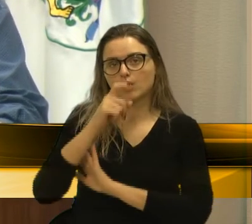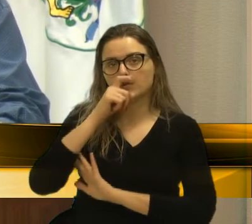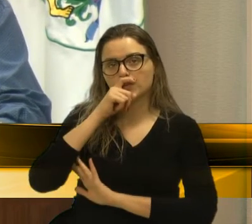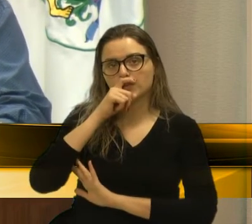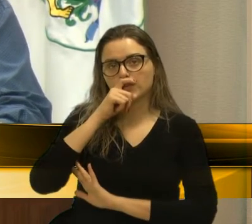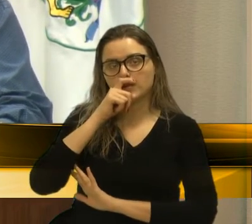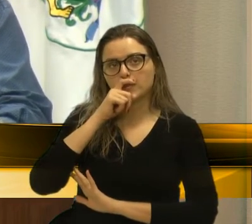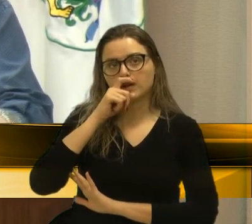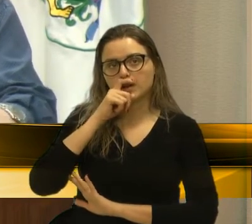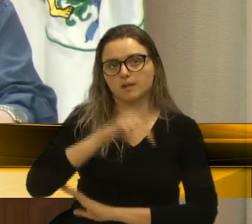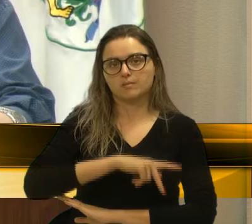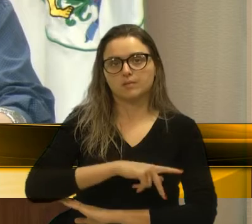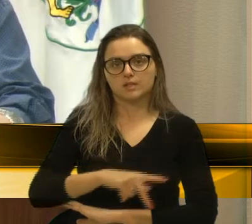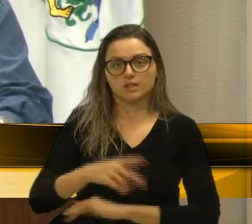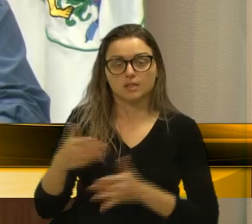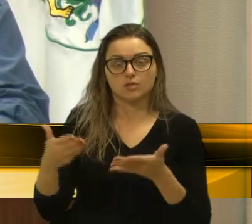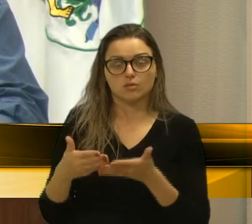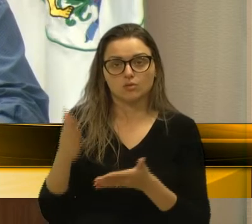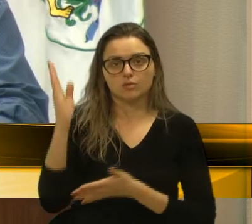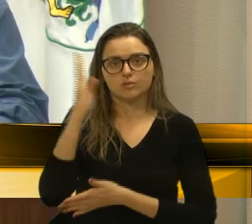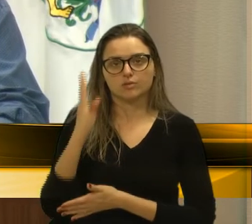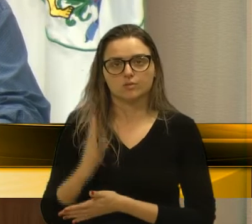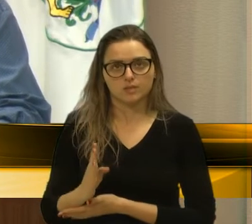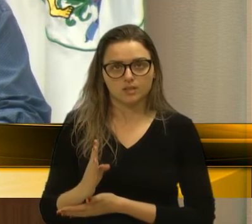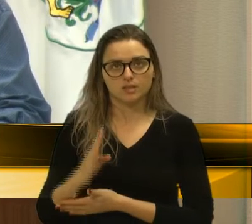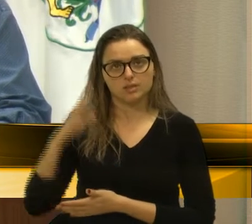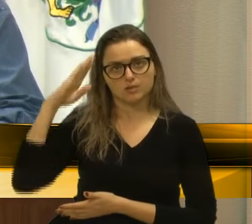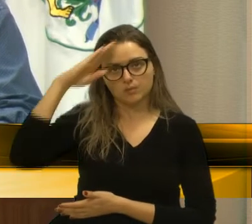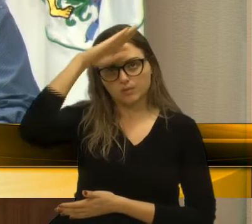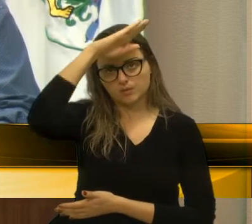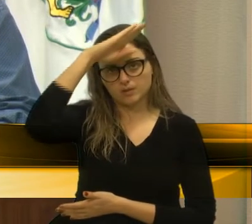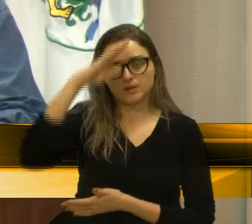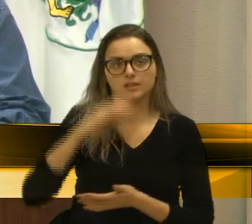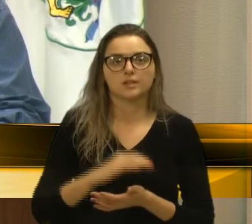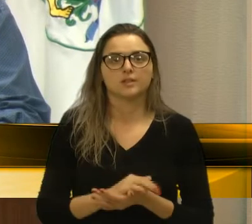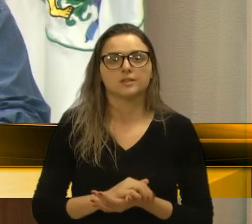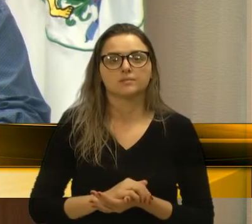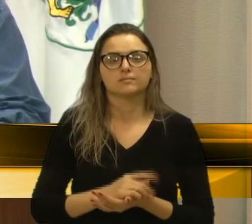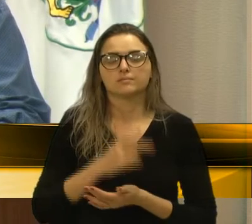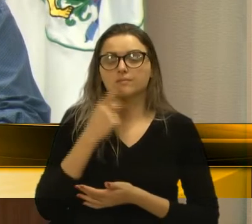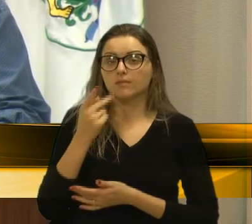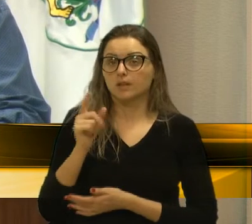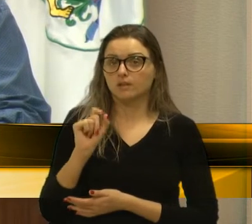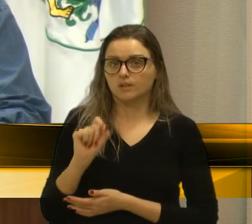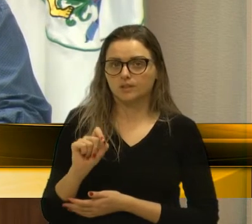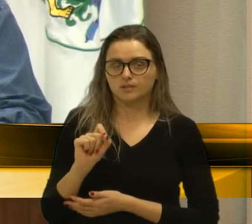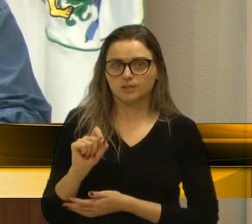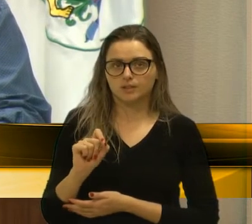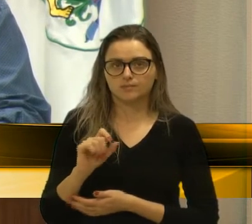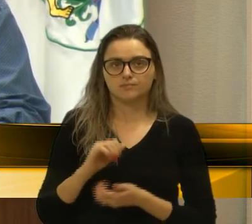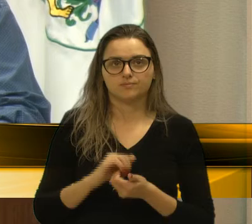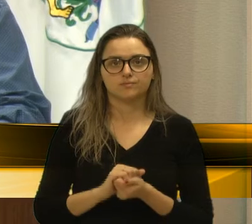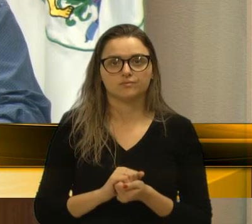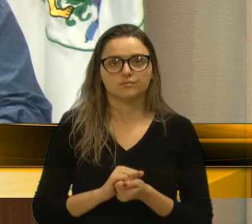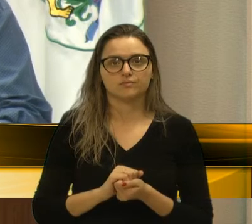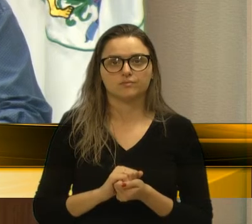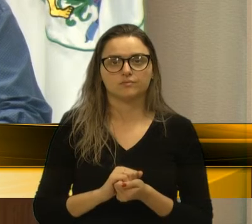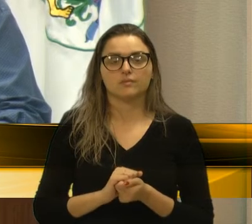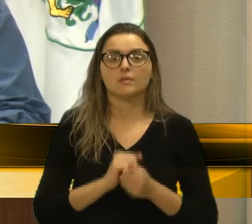presidente atual do nosso país, o senhor Bolsonaro, onde ele diz o seguinte, que por